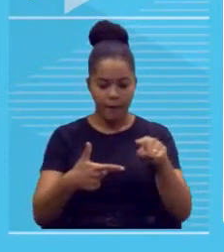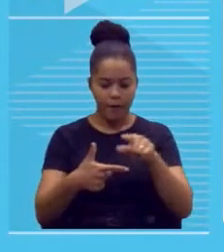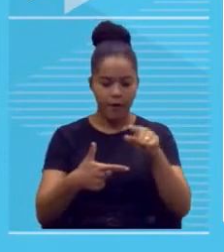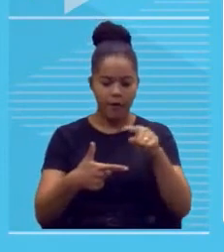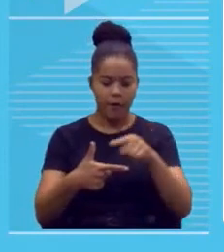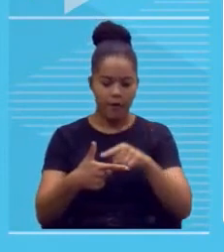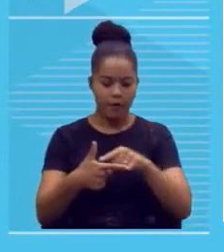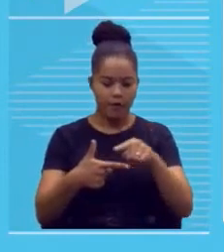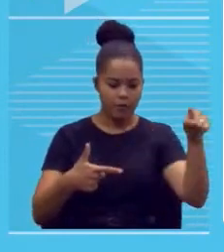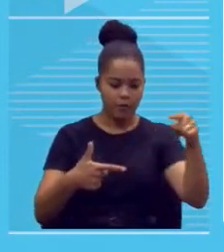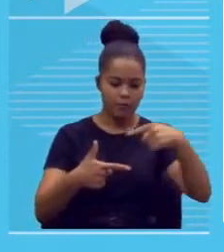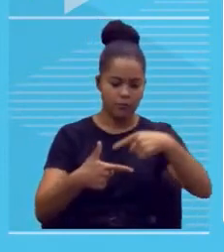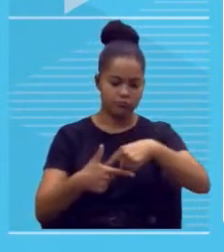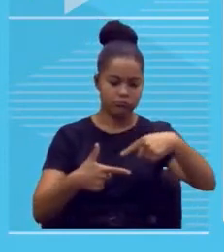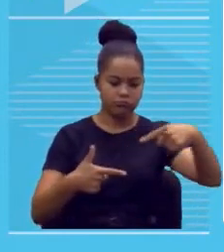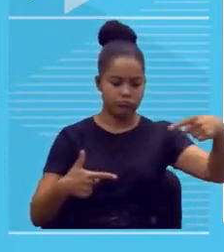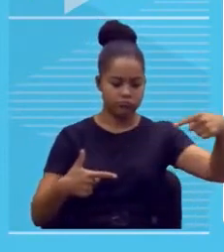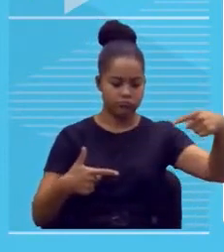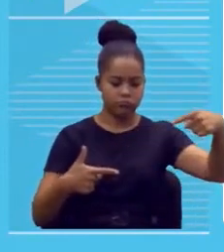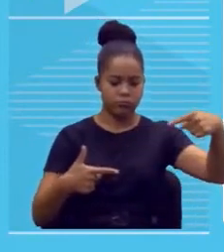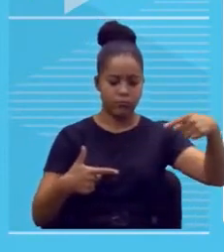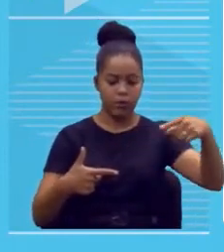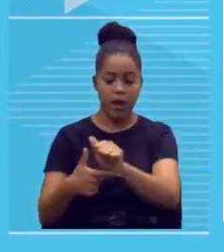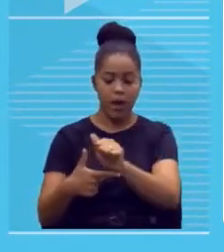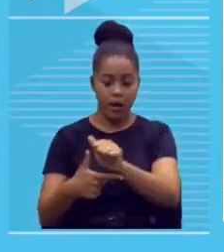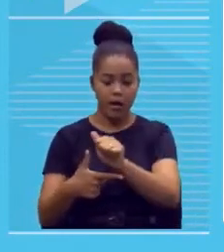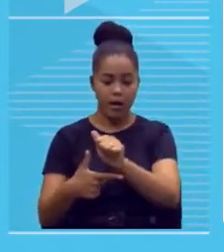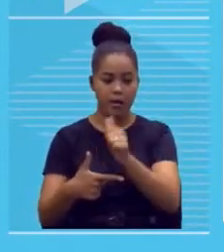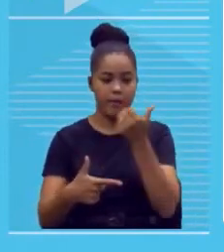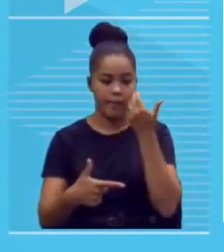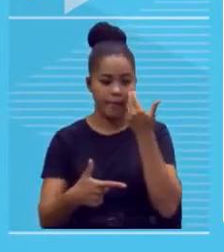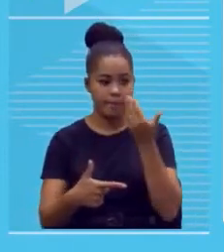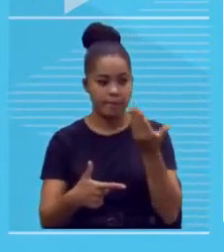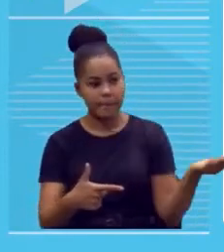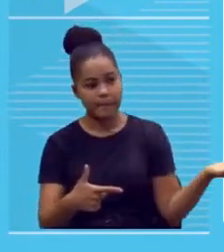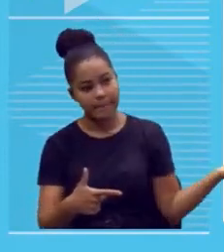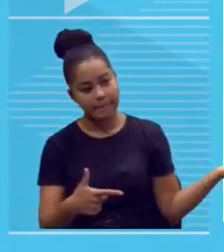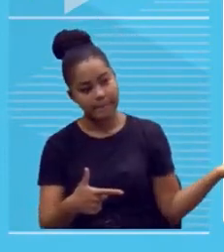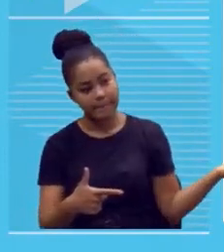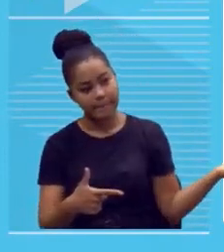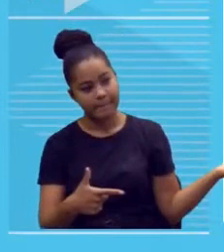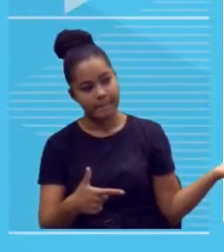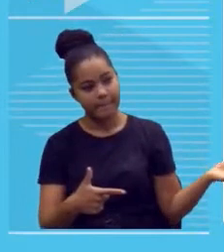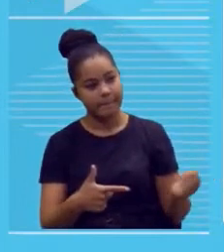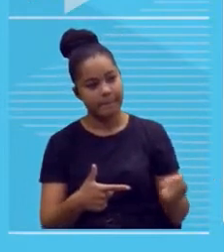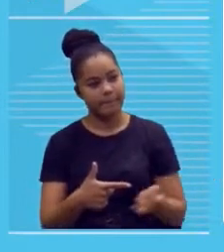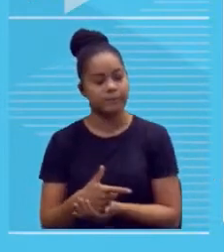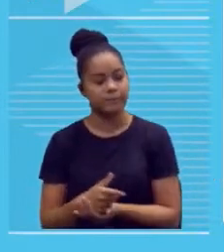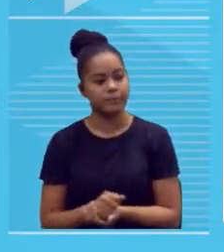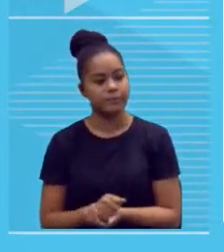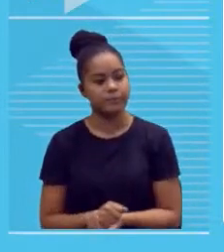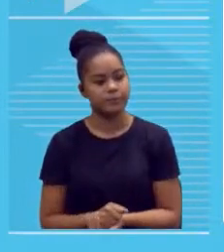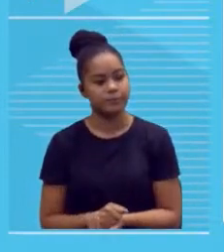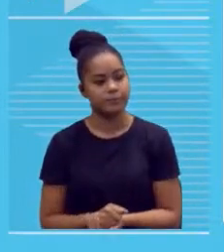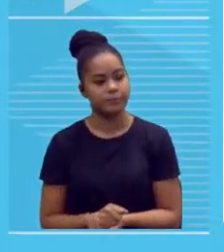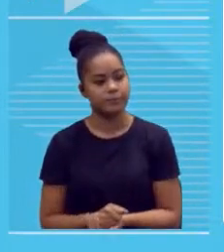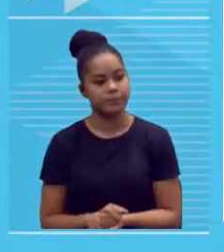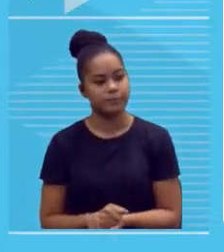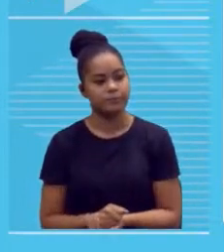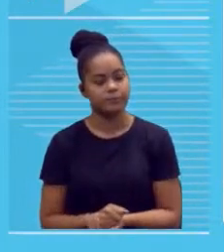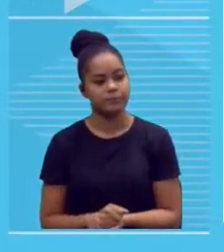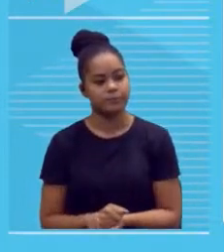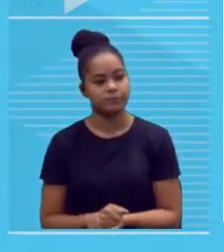você está visualizando ali, no teu gráfico, no plano cartesiano, o ponto A, professor, ele